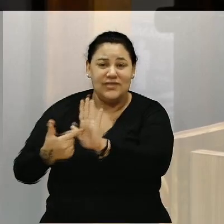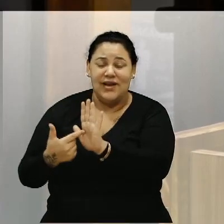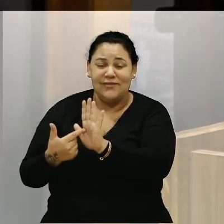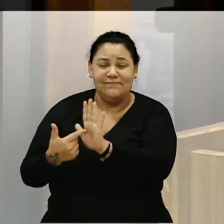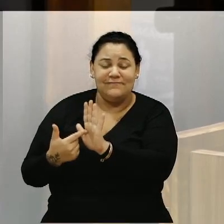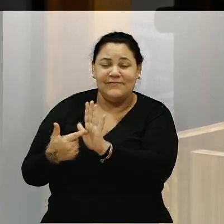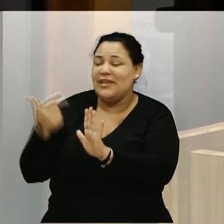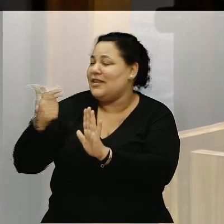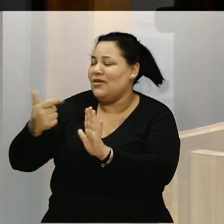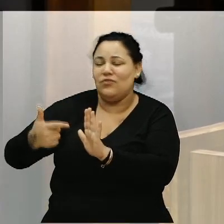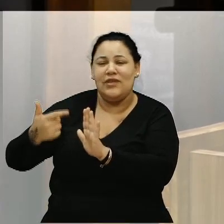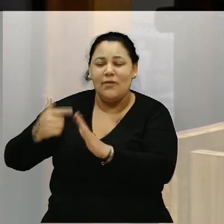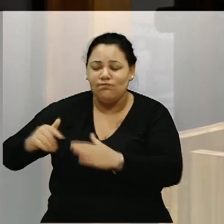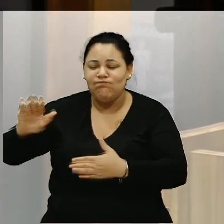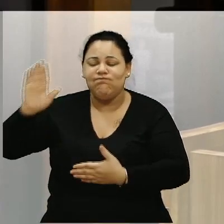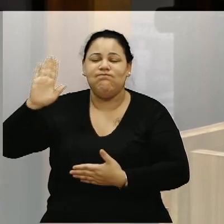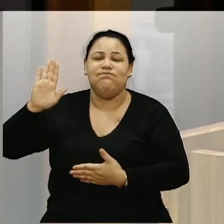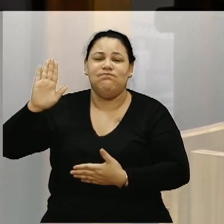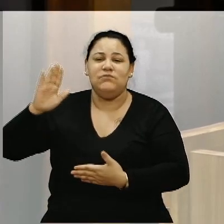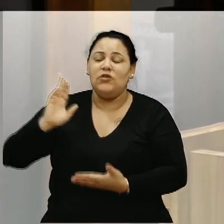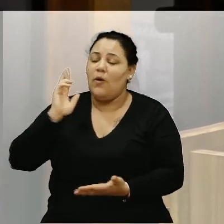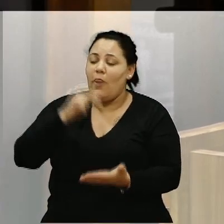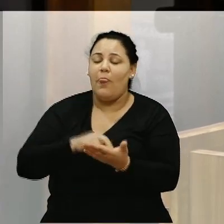descompromisso com a realidade e as demandas do Rio Grande do Sul,